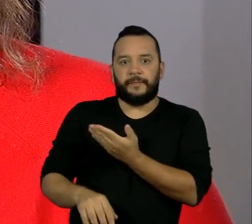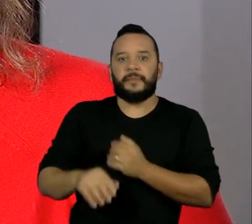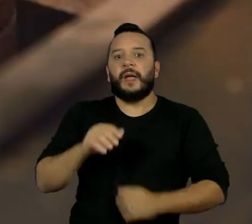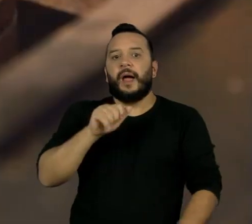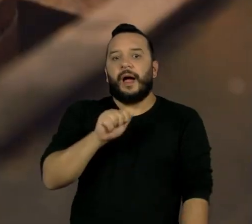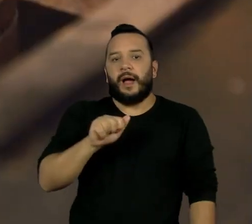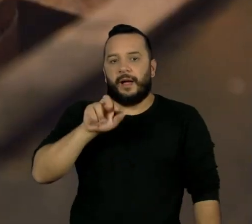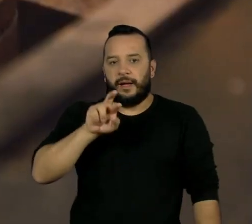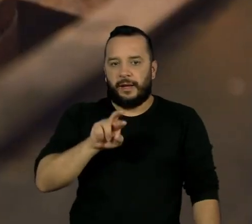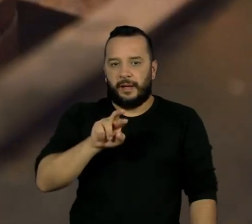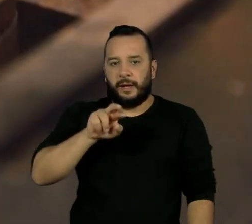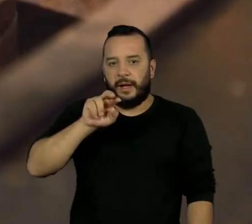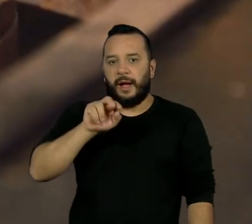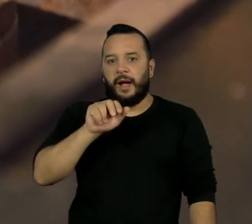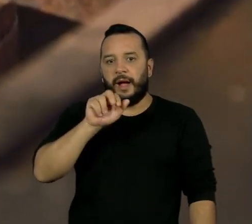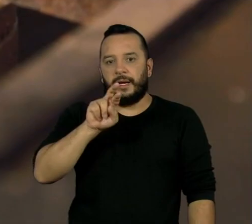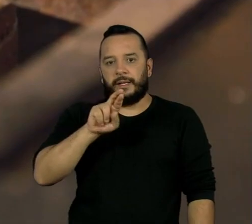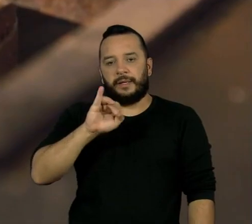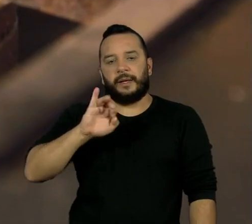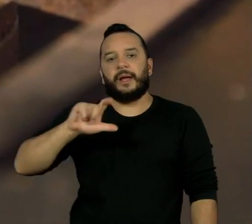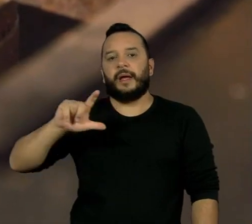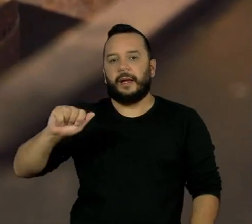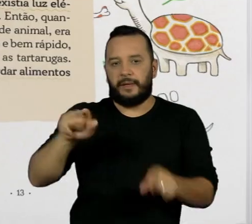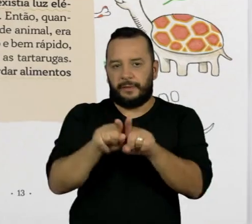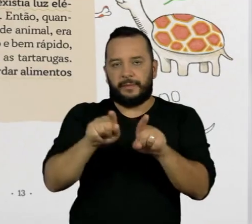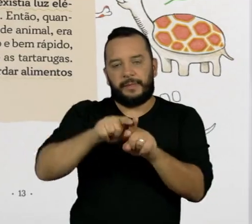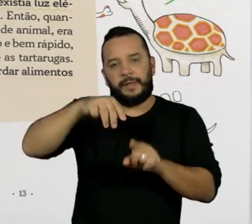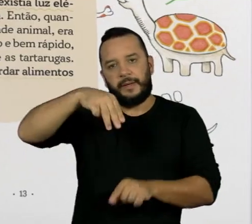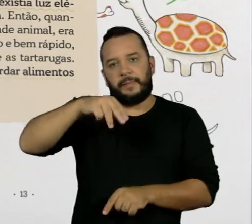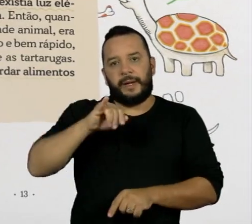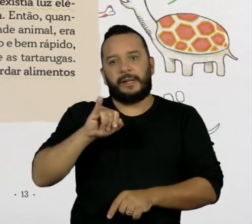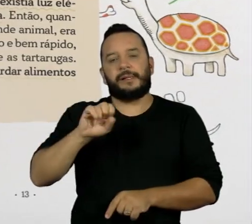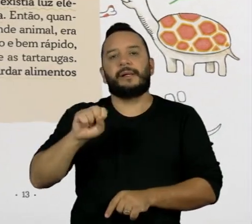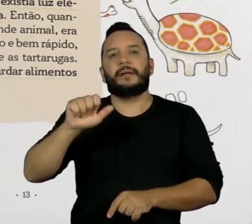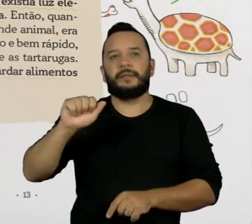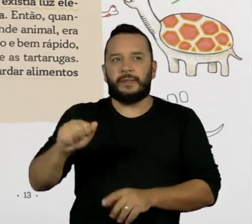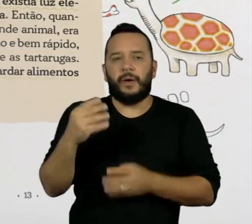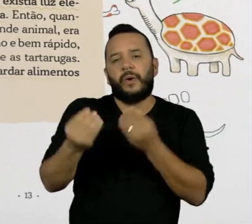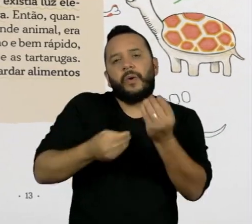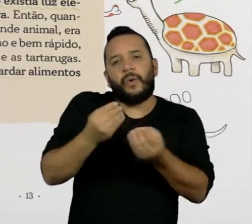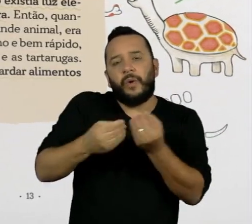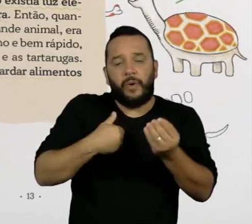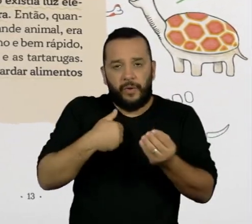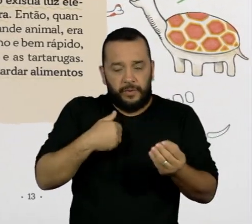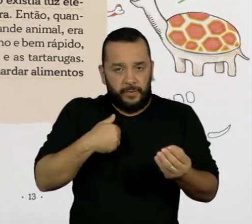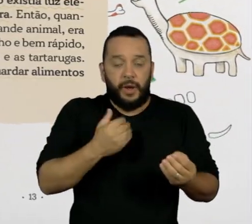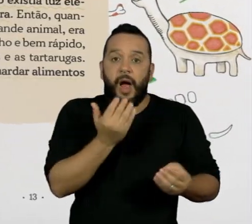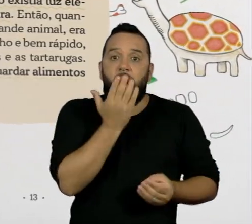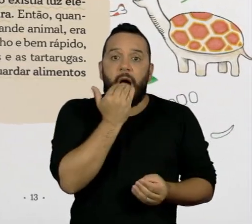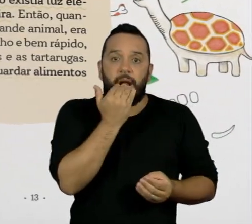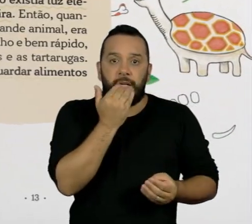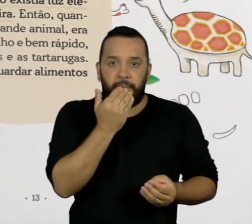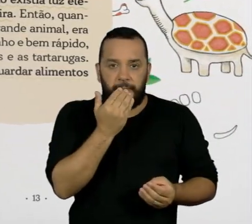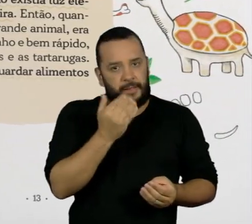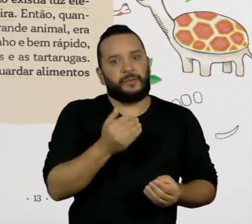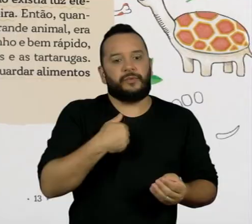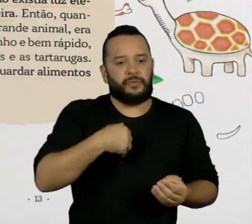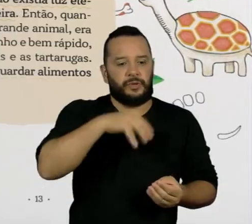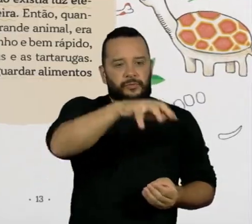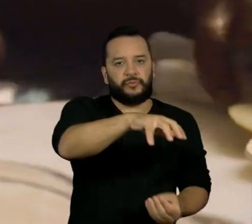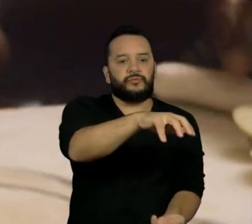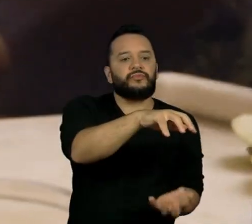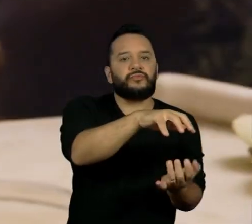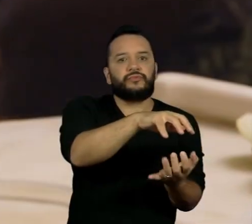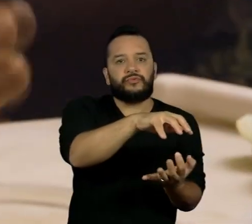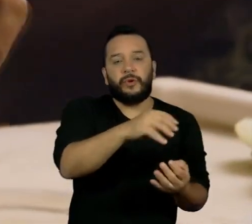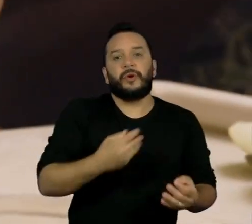Zaki. A transformação dos alimentos pelo fogo, que mudou a vida de caçadores e coletores, está entre as